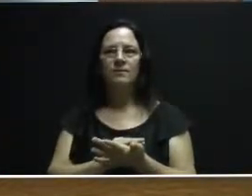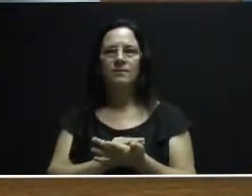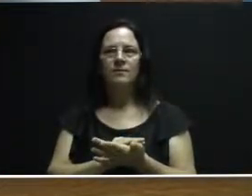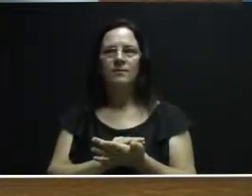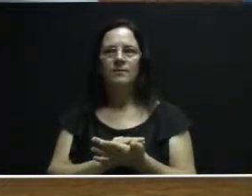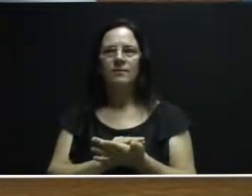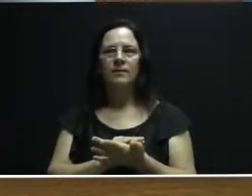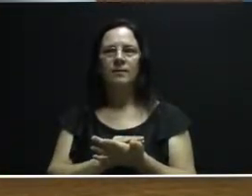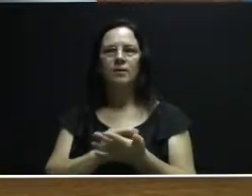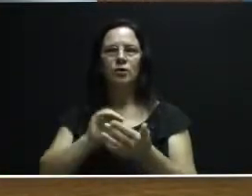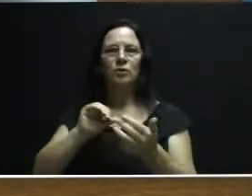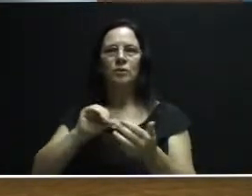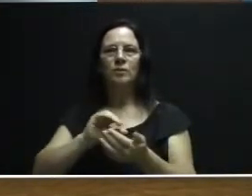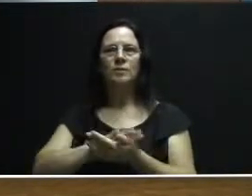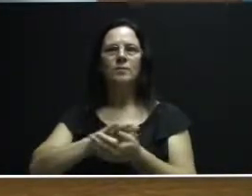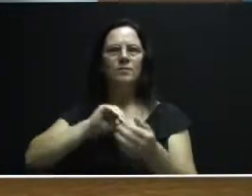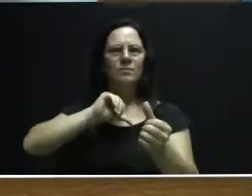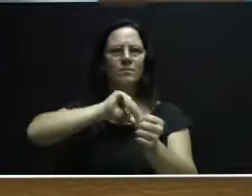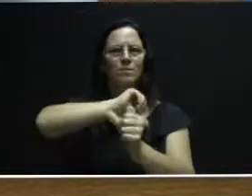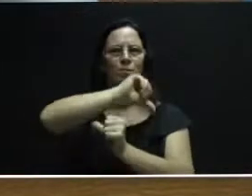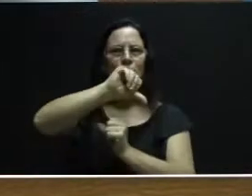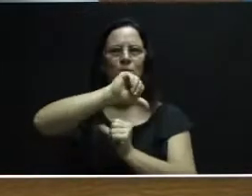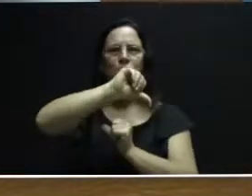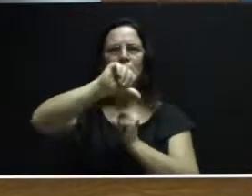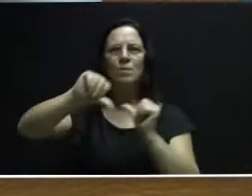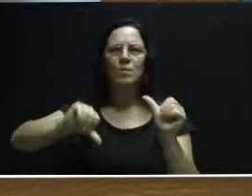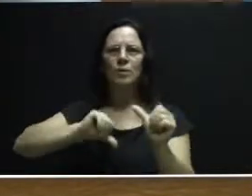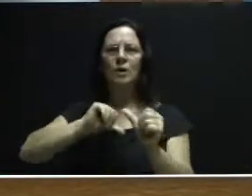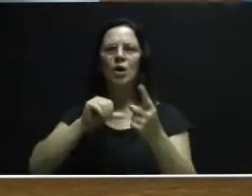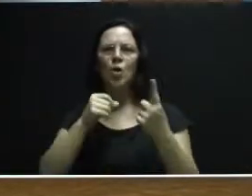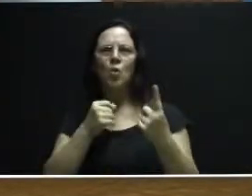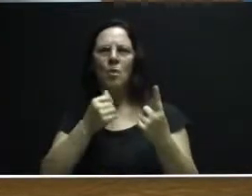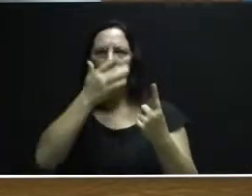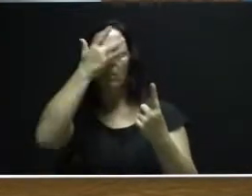por uma reestruturação, né, na empresa, e um